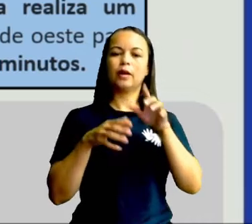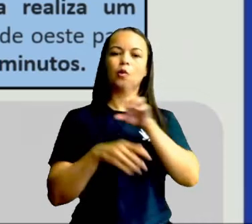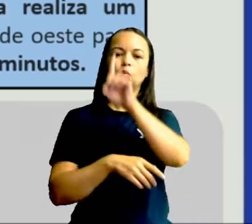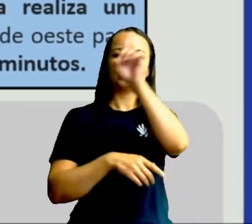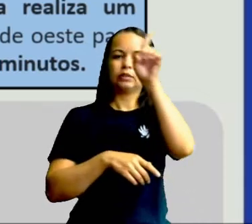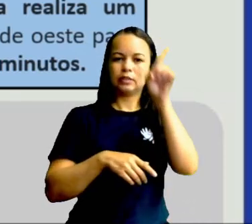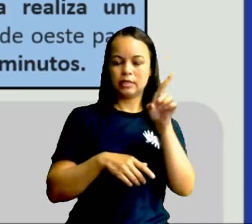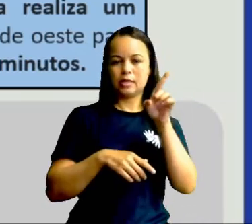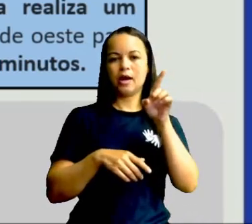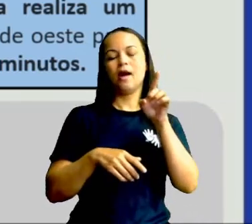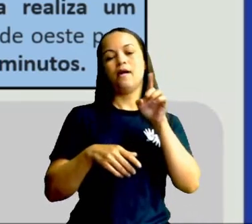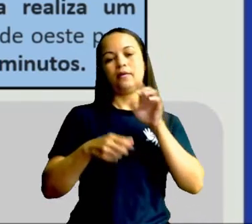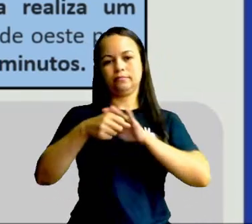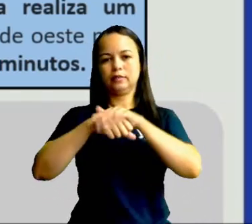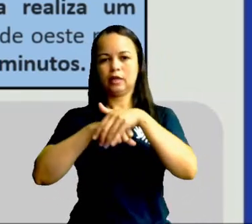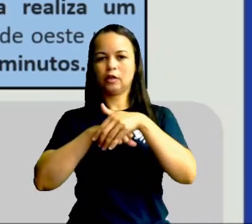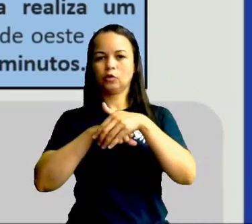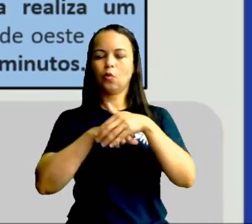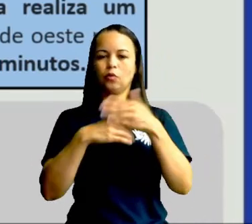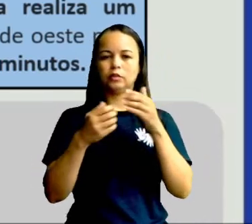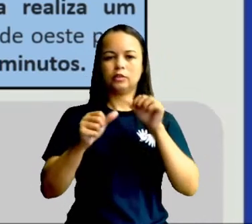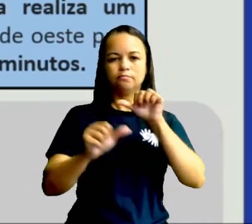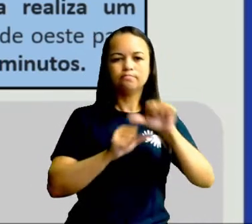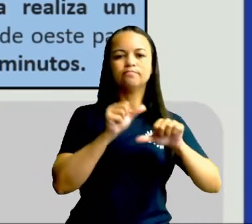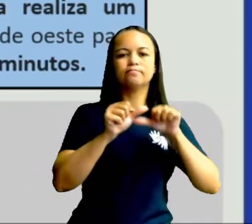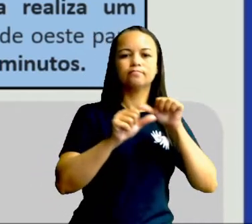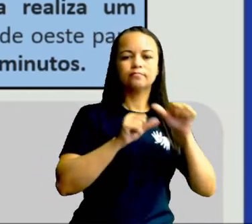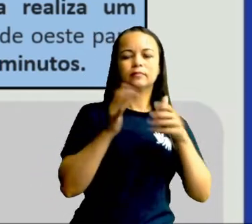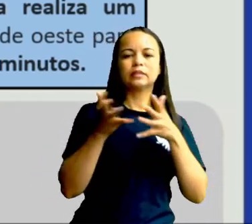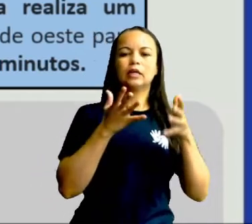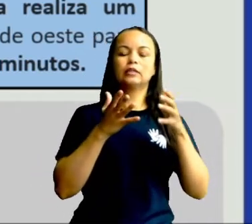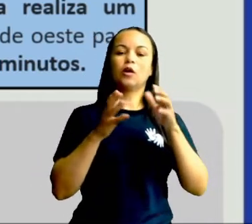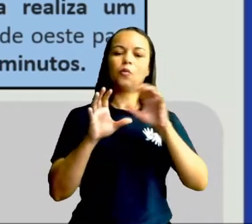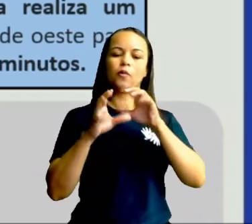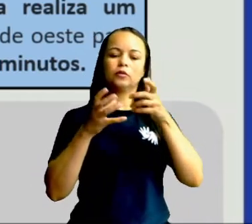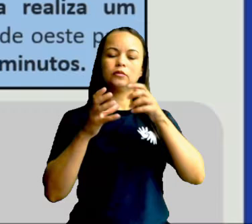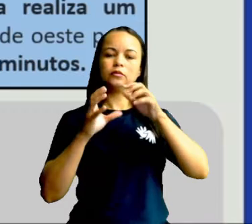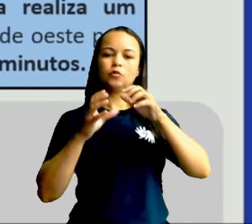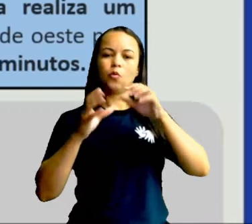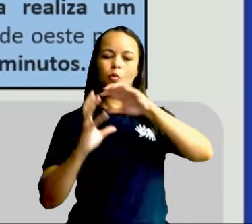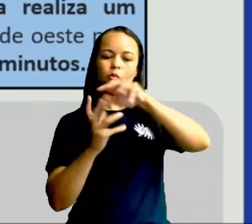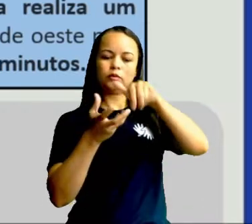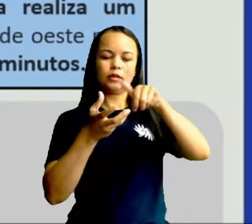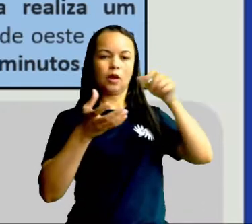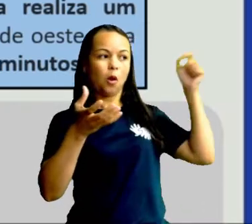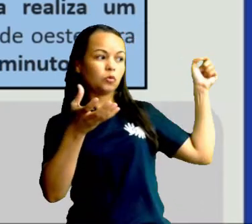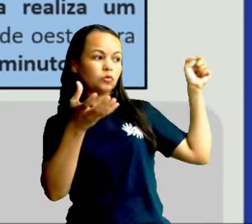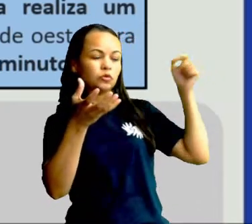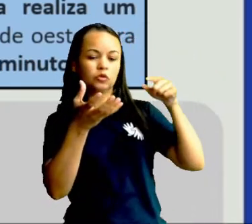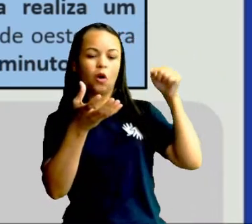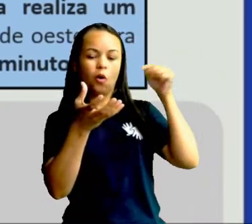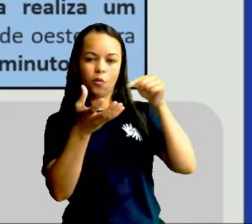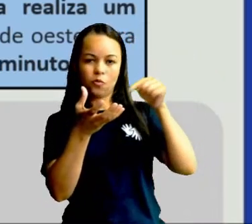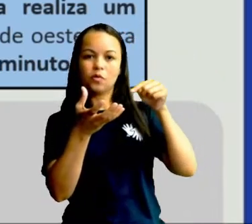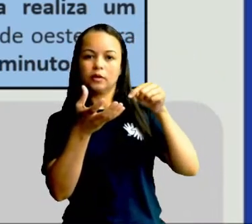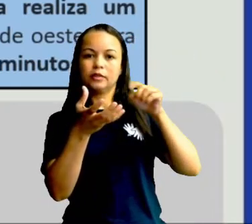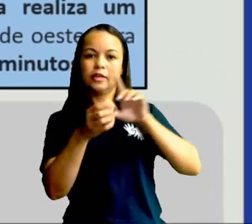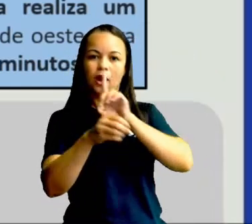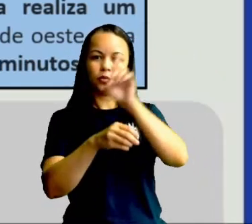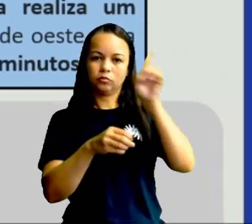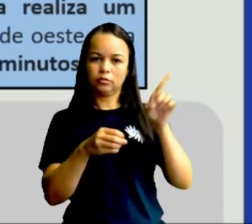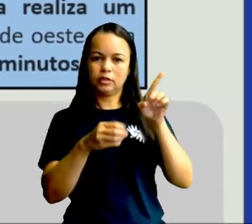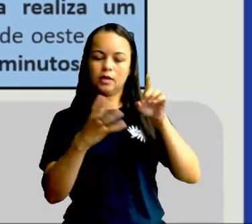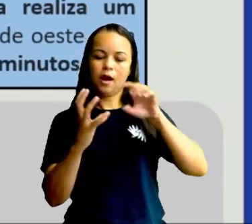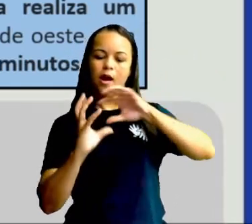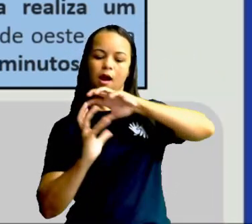dias e noite, pois durante esse movimento, uma parte do planeta está voltado para o Sol, recebendo raios solares, que é o